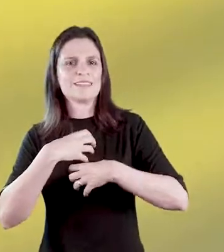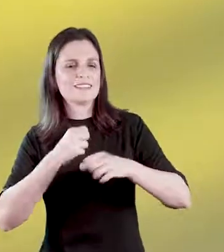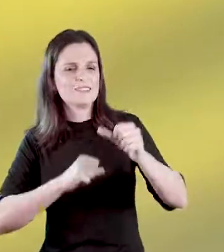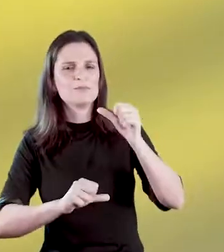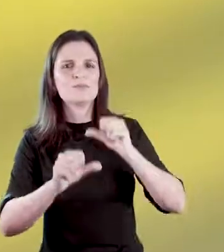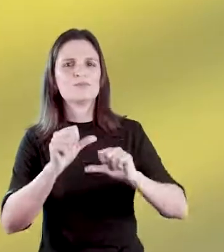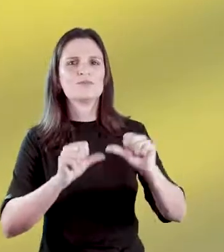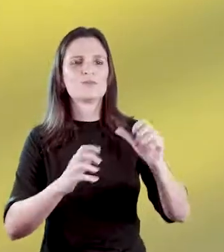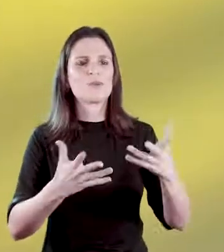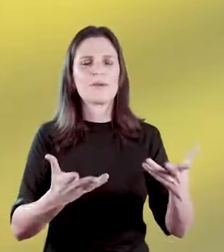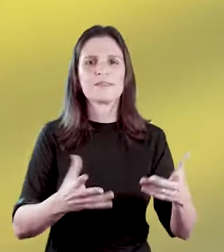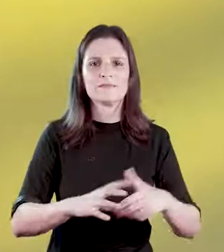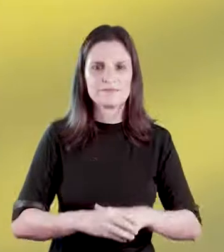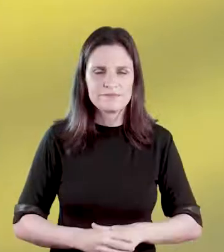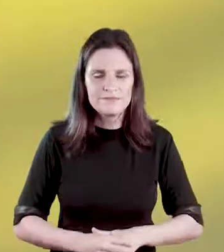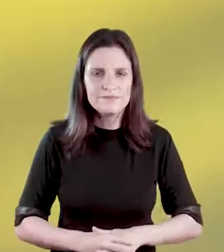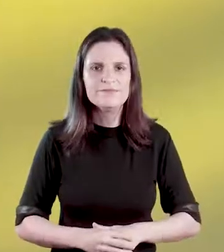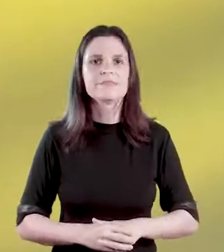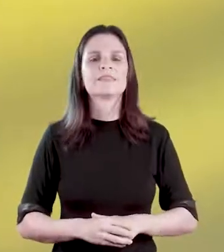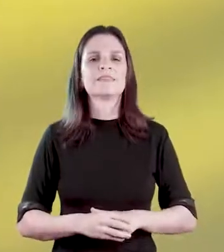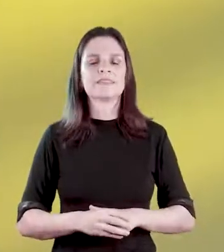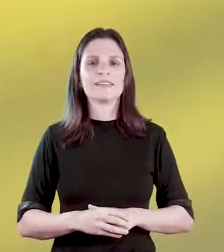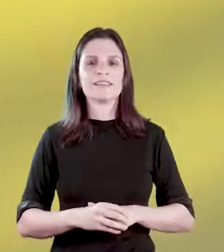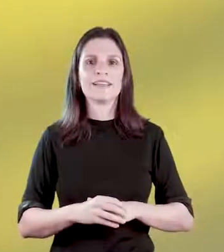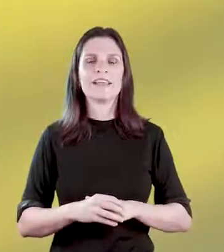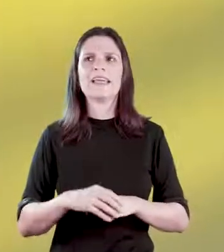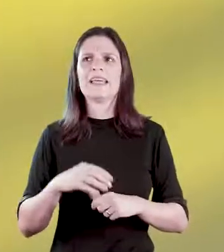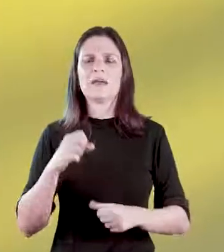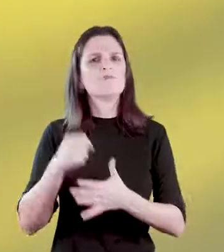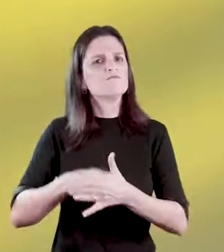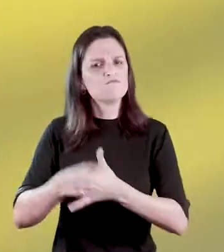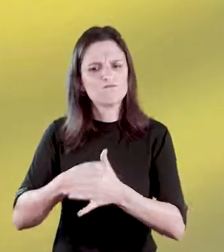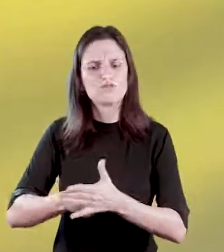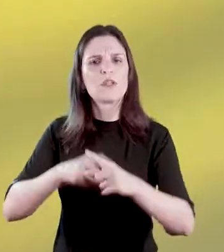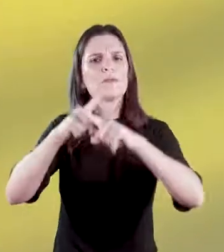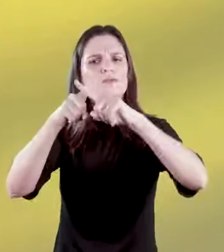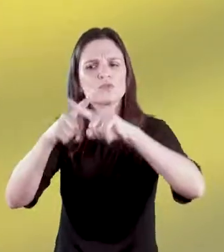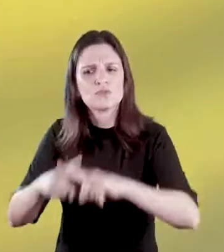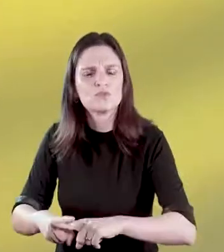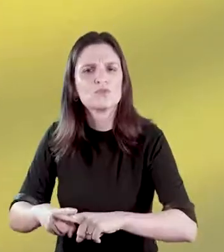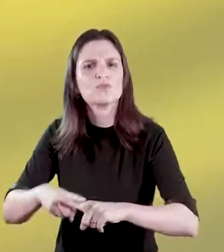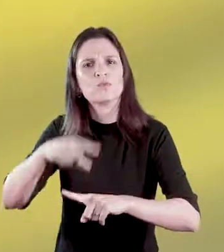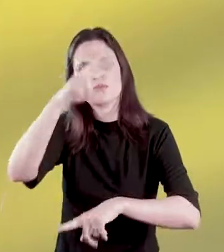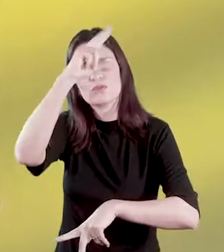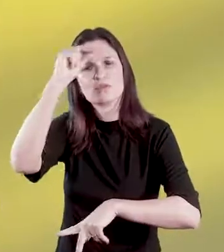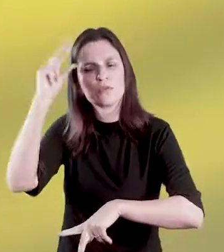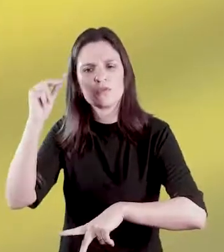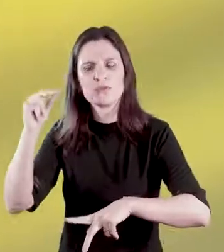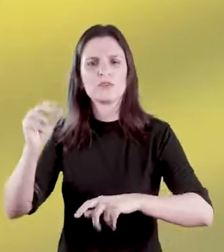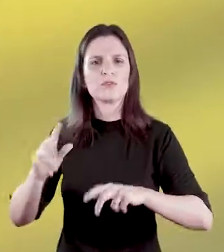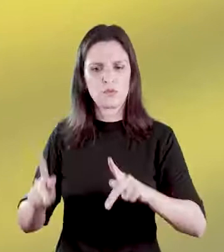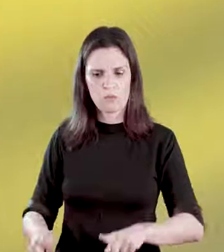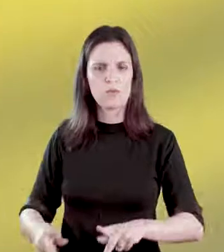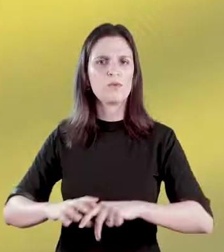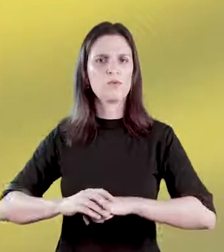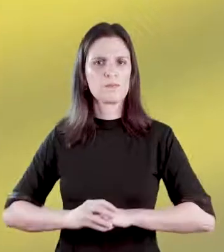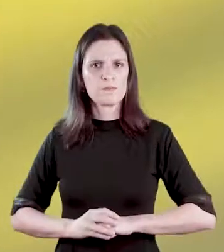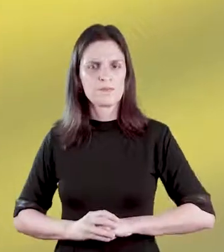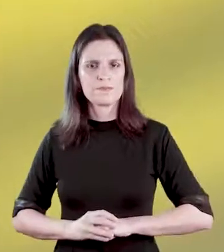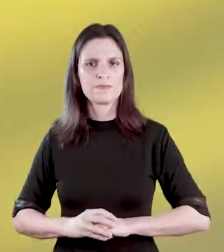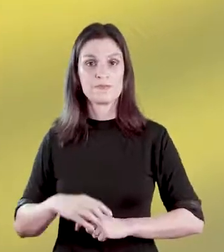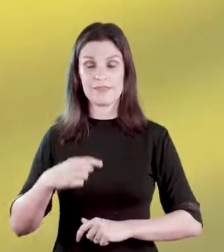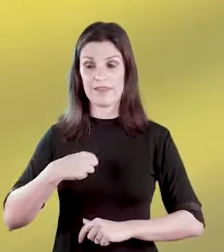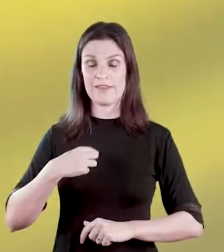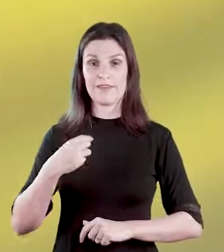tivesse o concurso parece que as pessoas fosse efetivada foi quando eu pensei pela